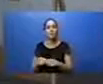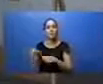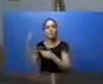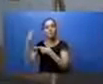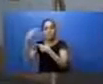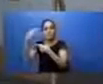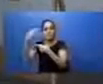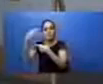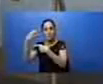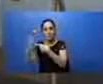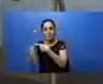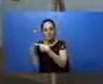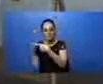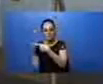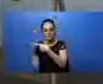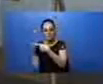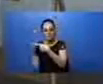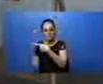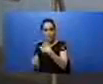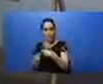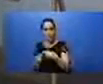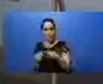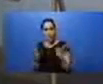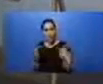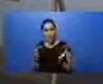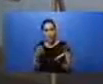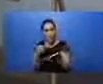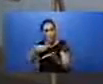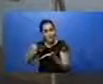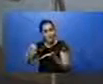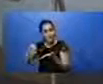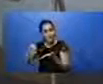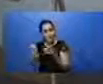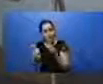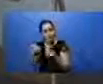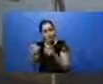3/2. Vamos escrever isso tudo em forma de fração.